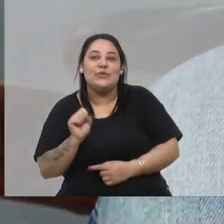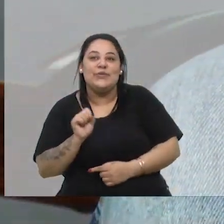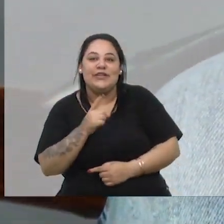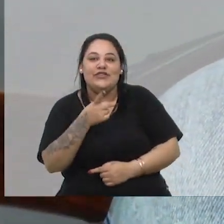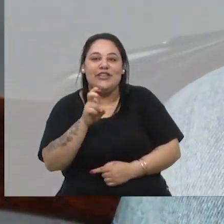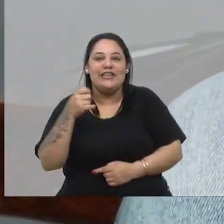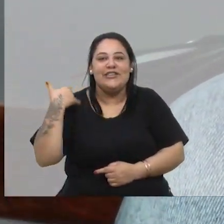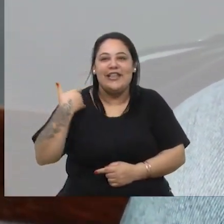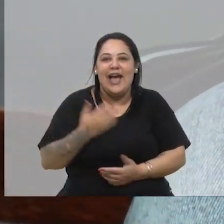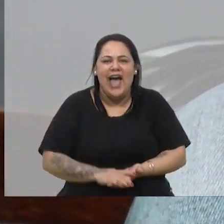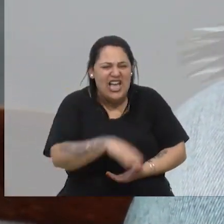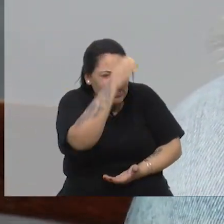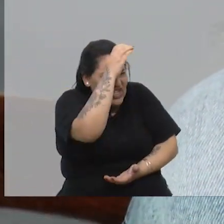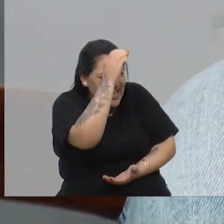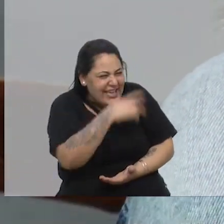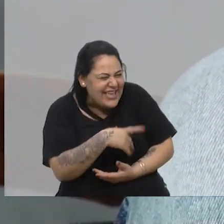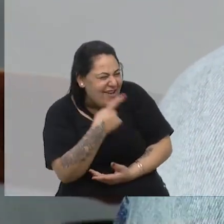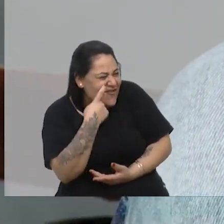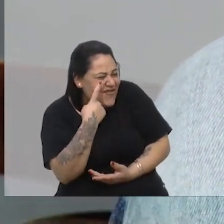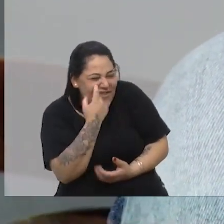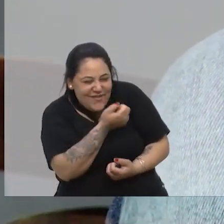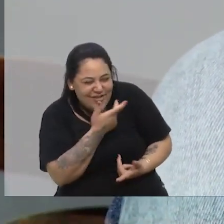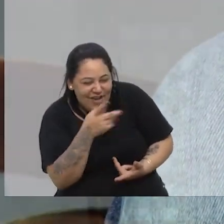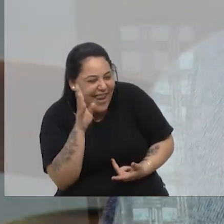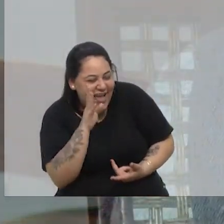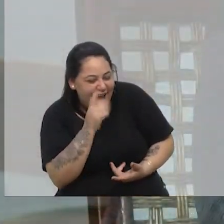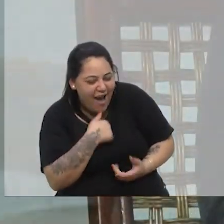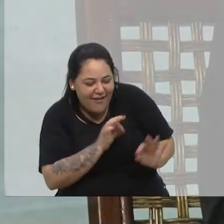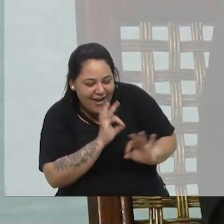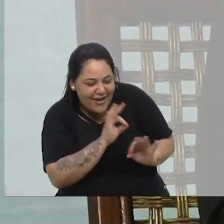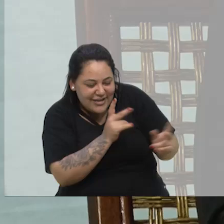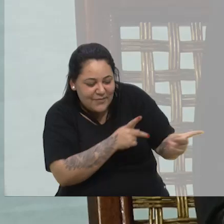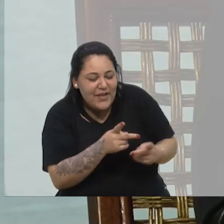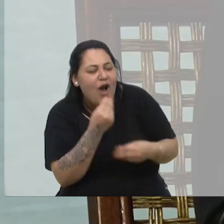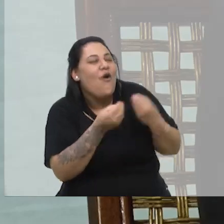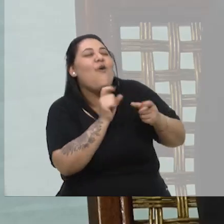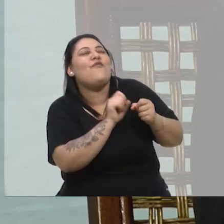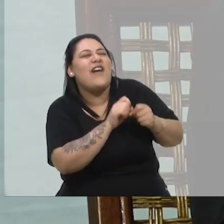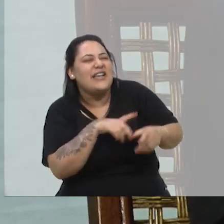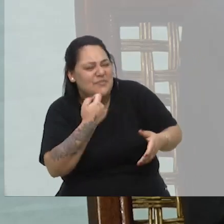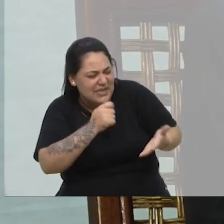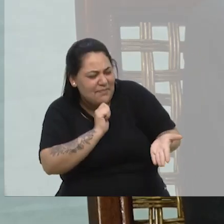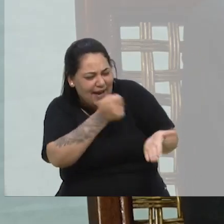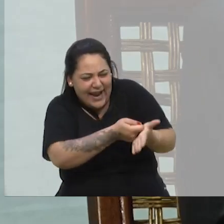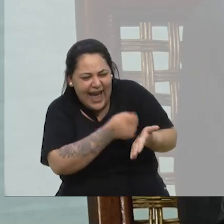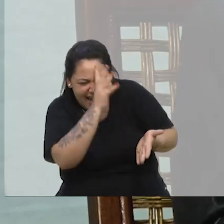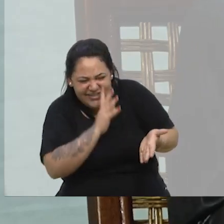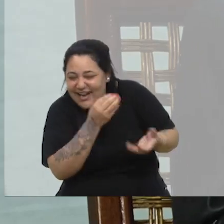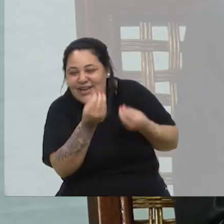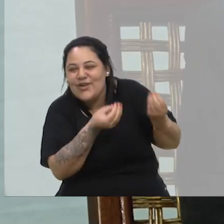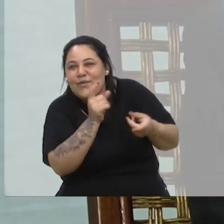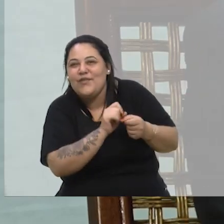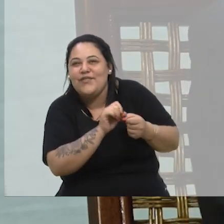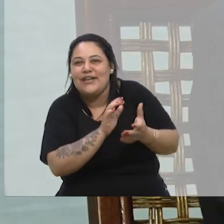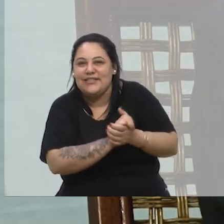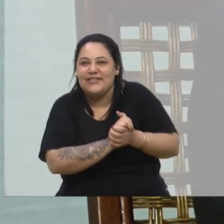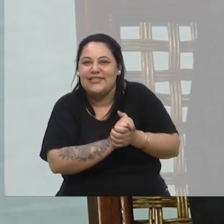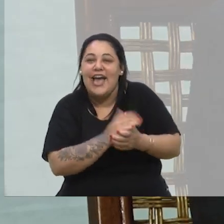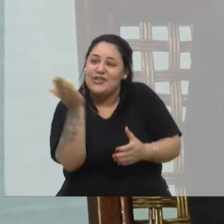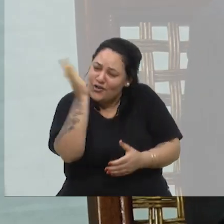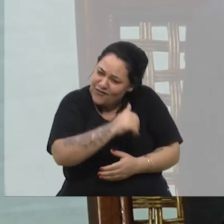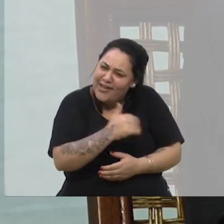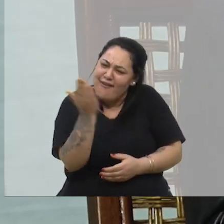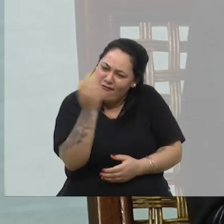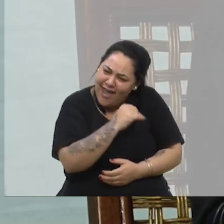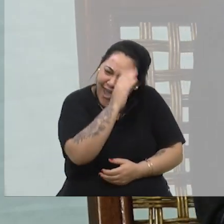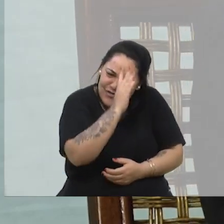adultos, adolescentes, né? Eu sei até porque meu sobrinho de 15 anos me ligou e, Titi, eu vi uns negócios bem legais, quero me